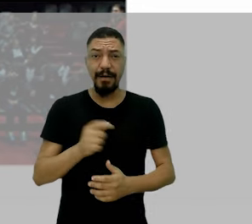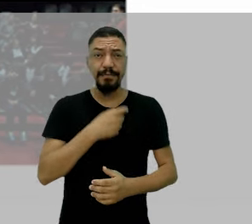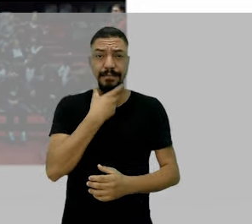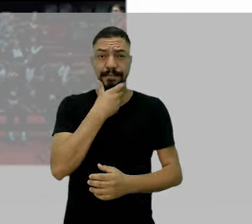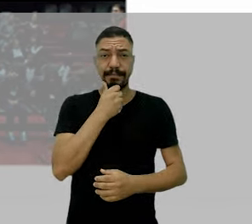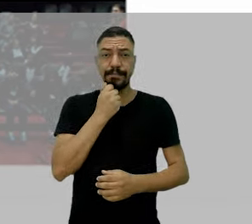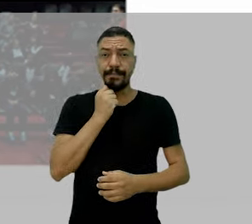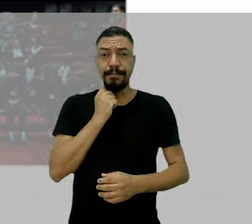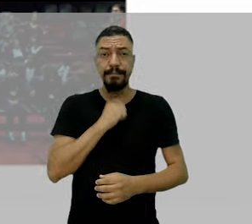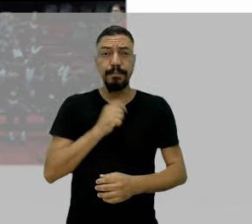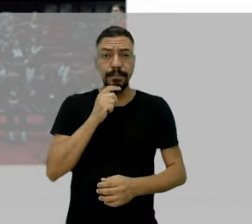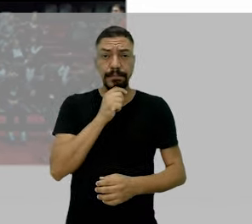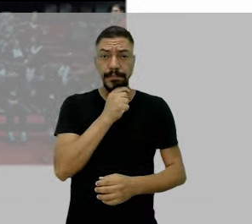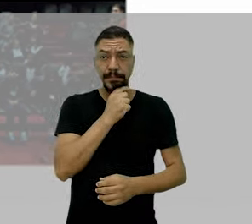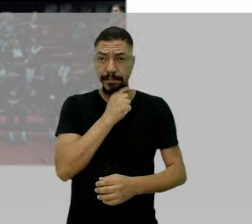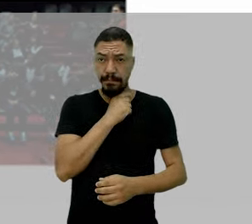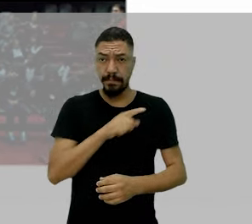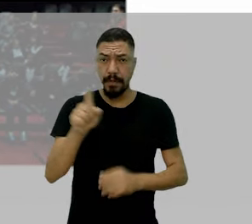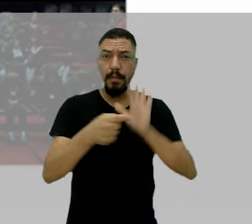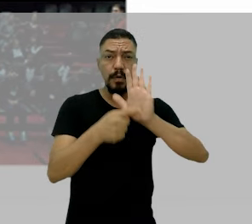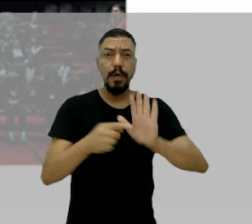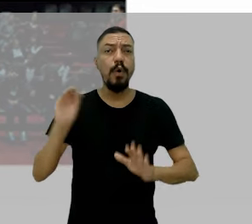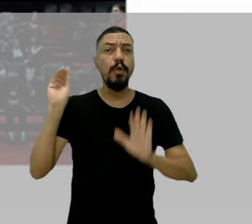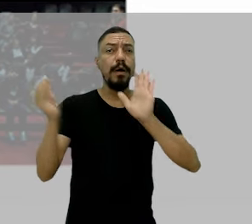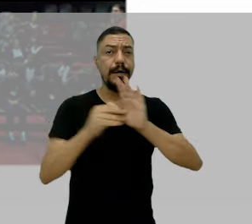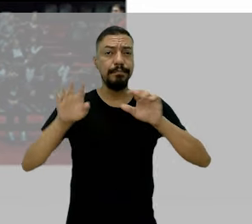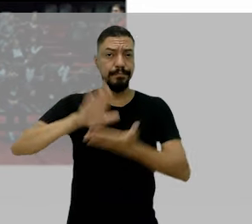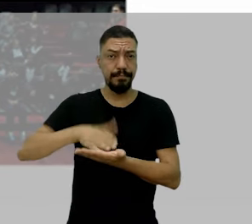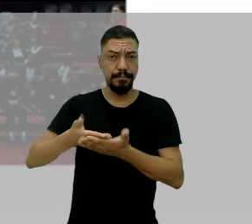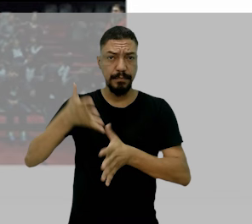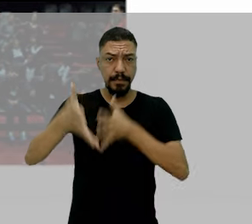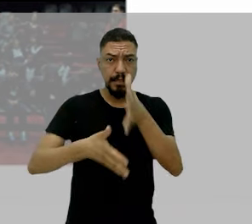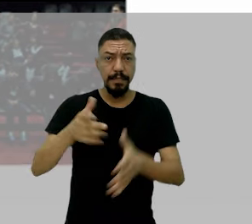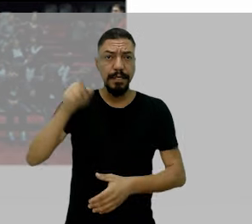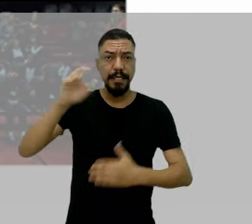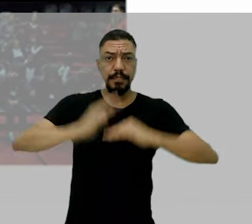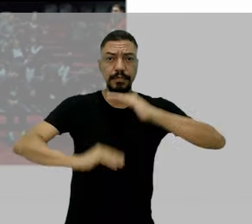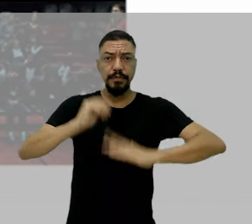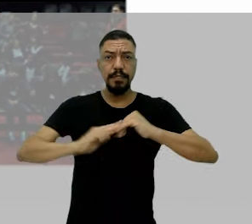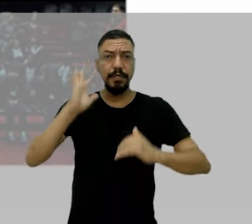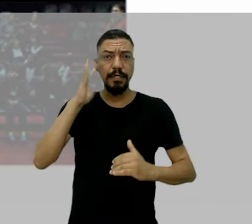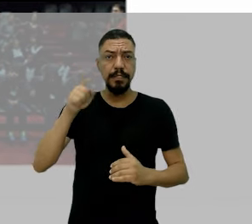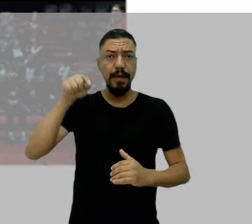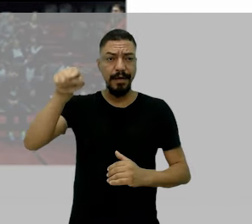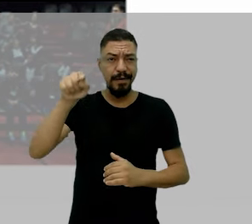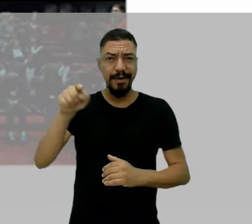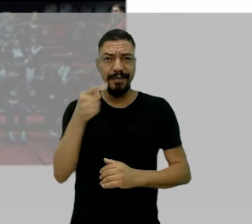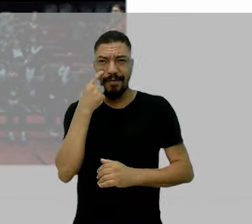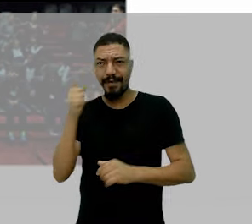que a gente colocou a janela de Libras, e aqui as atividades, inclusive essa atividade aconteceu aqui, né? Vocês vão reconhecer o